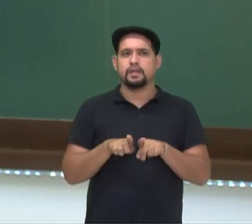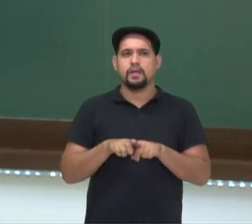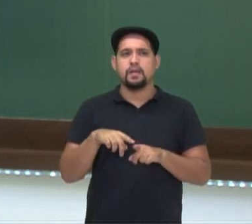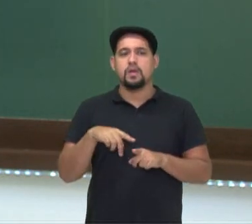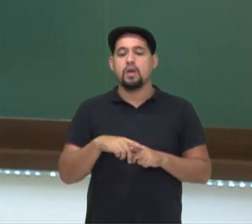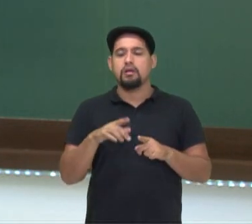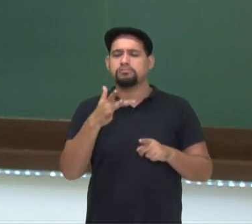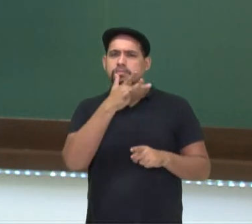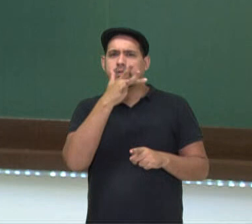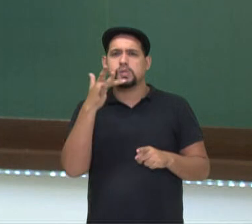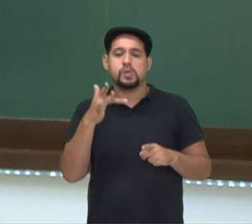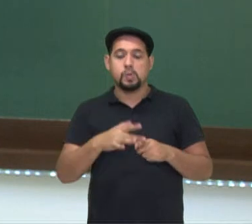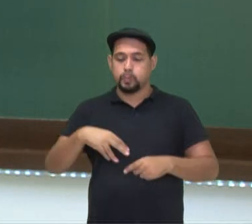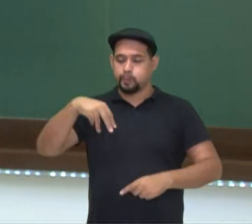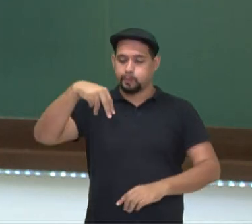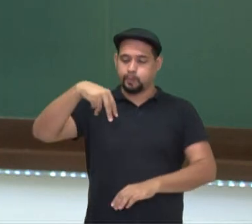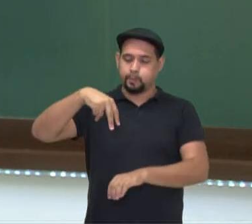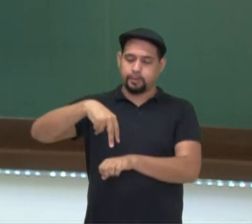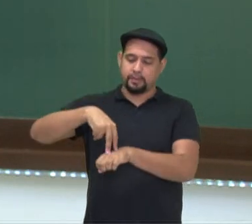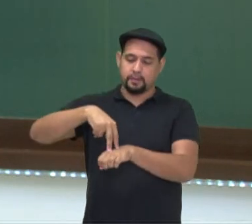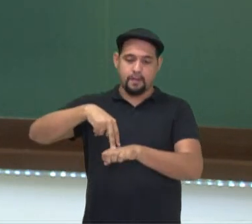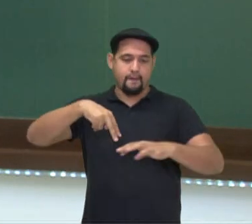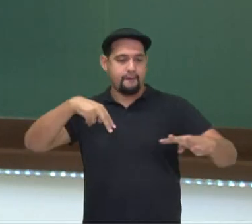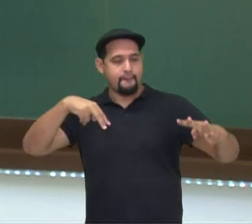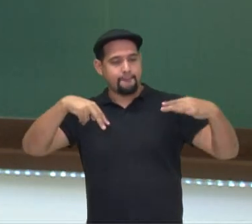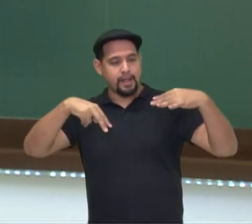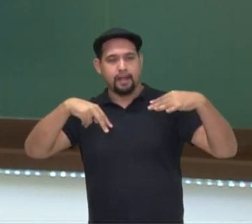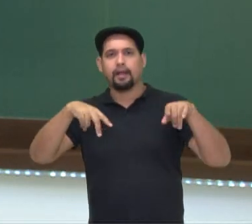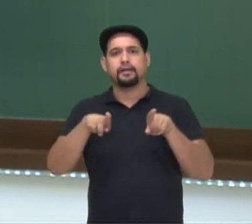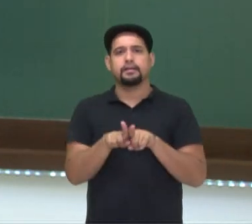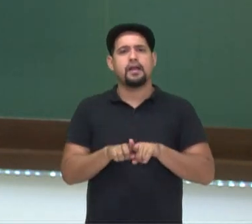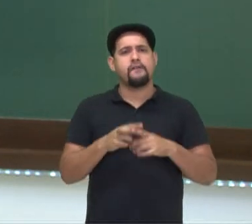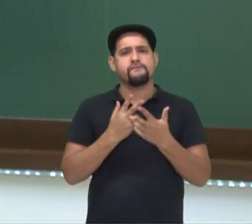palco, né, acontecia ali no meio. Então, acontecia várias, né,